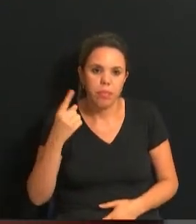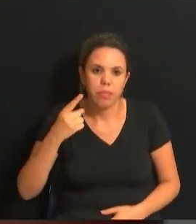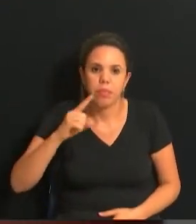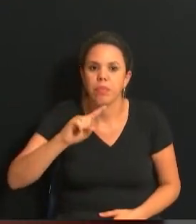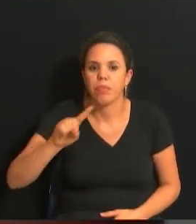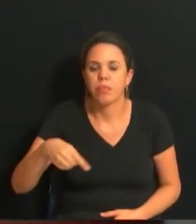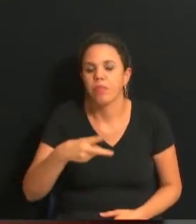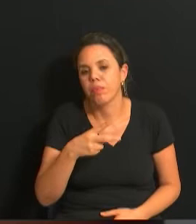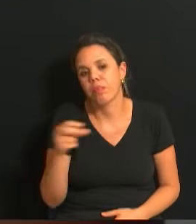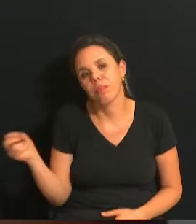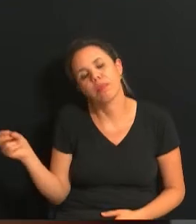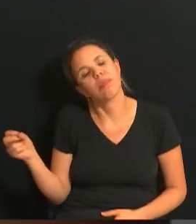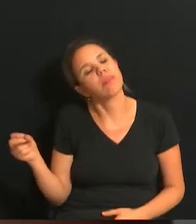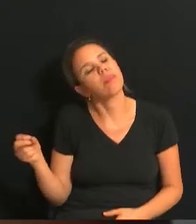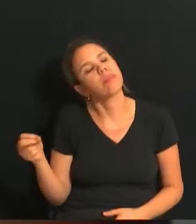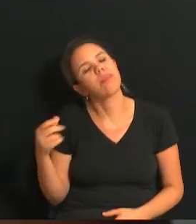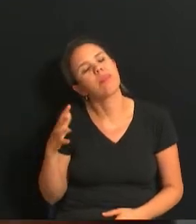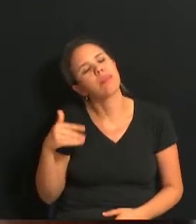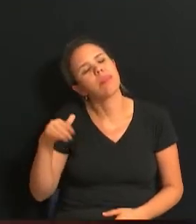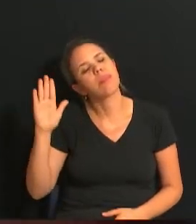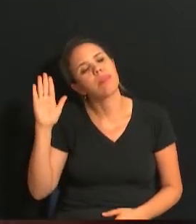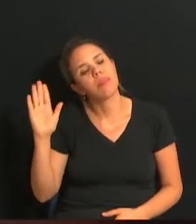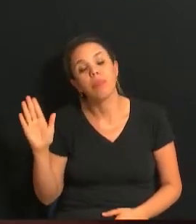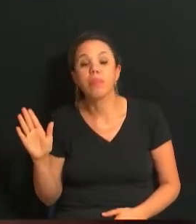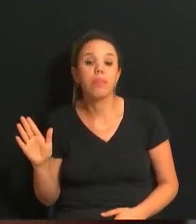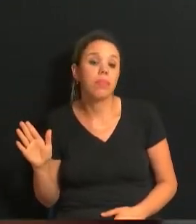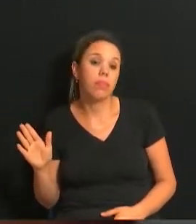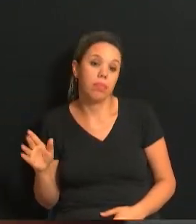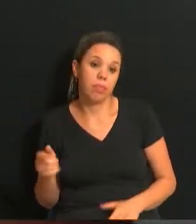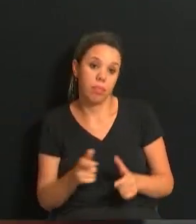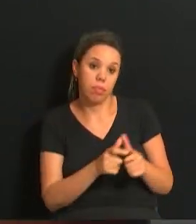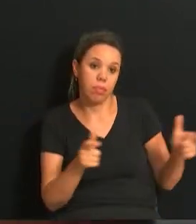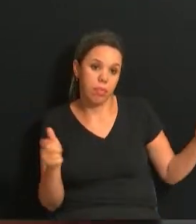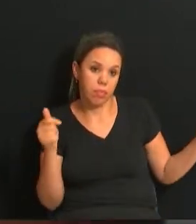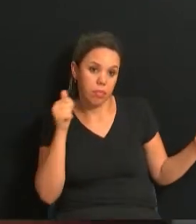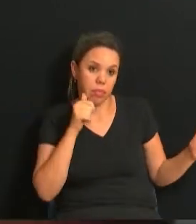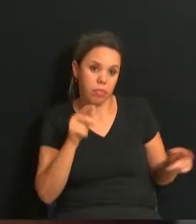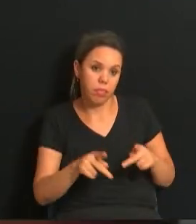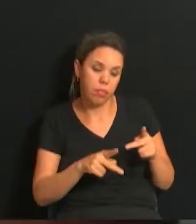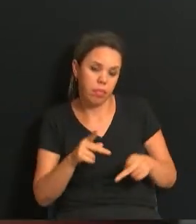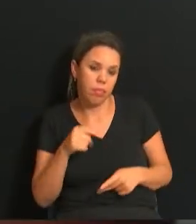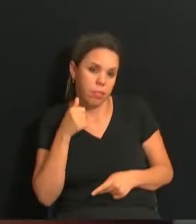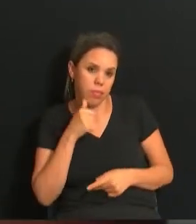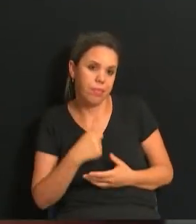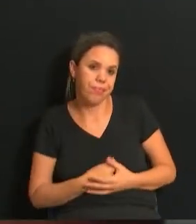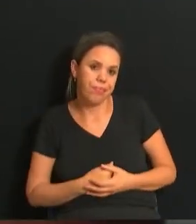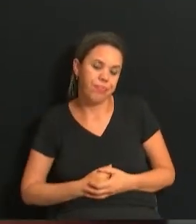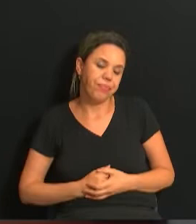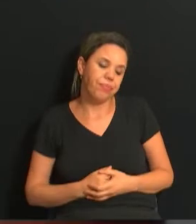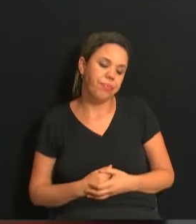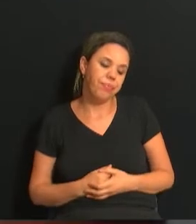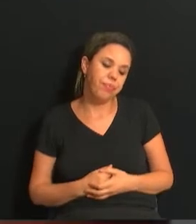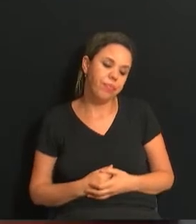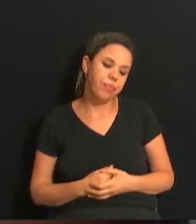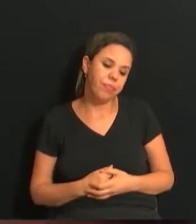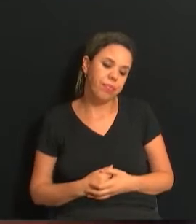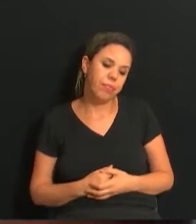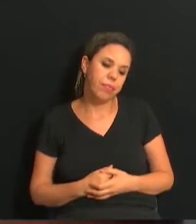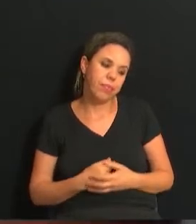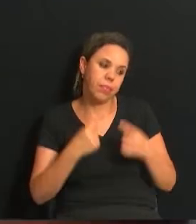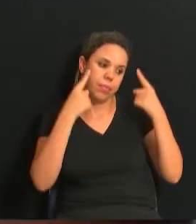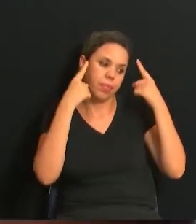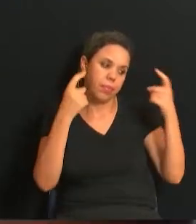1.200.000, 1.300.000, por aí, mas nós somos ainda a maioria da população, nós mulheres. E a